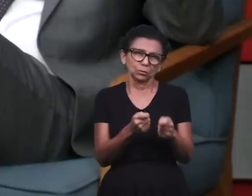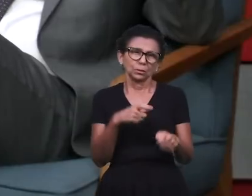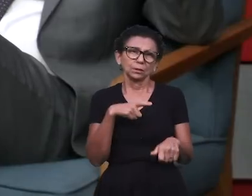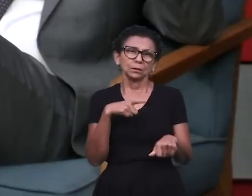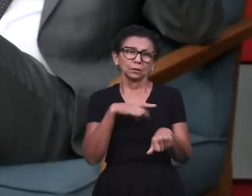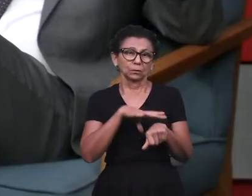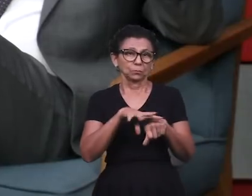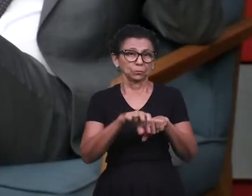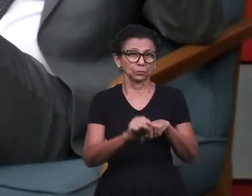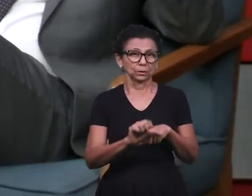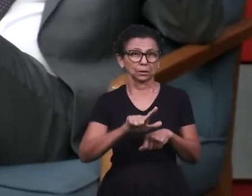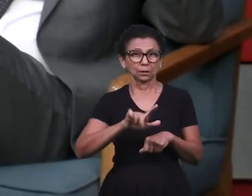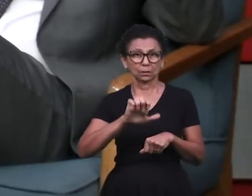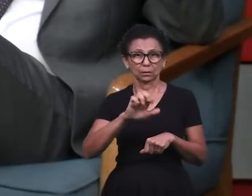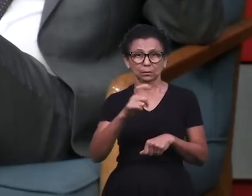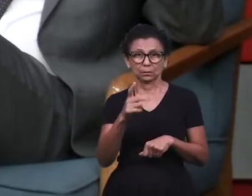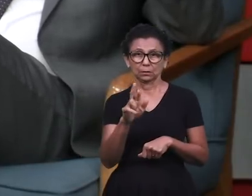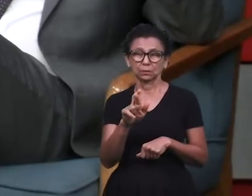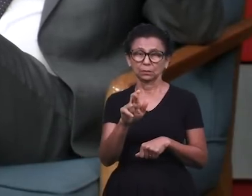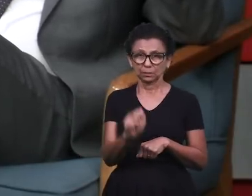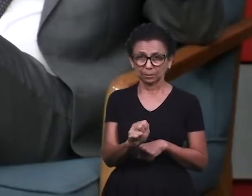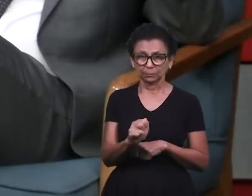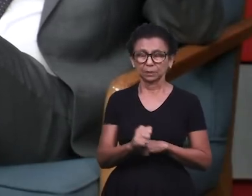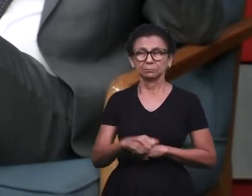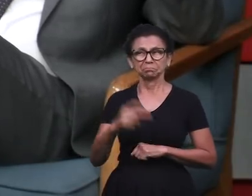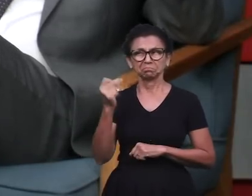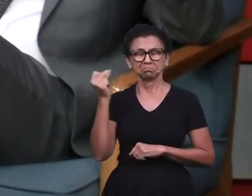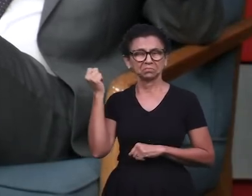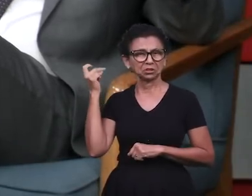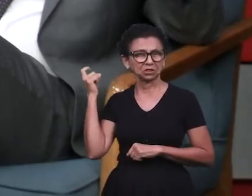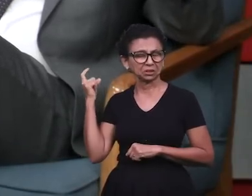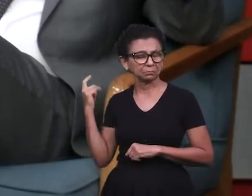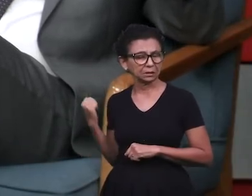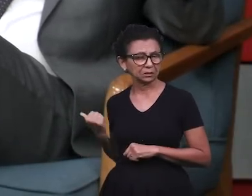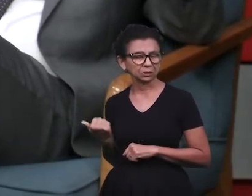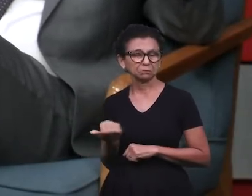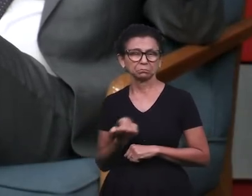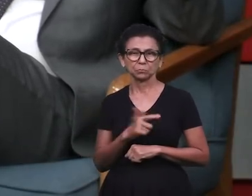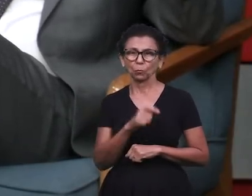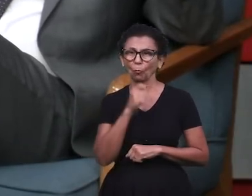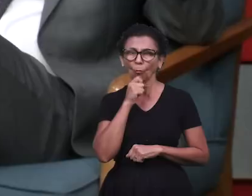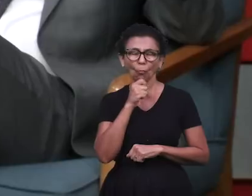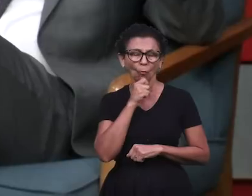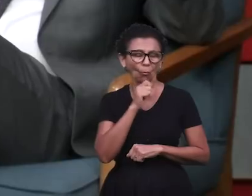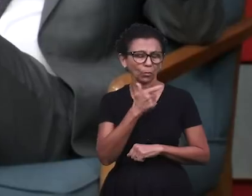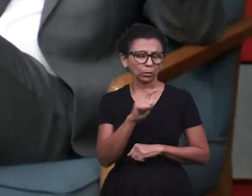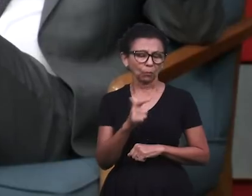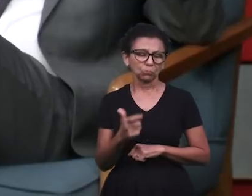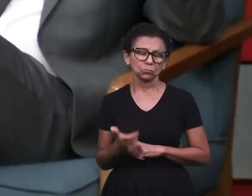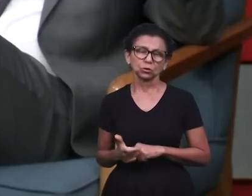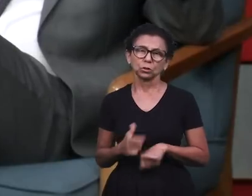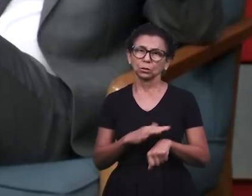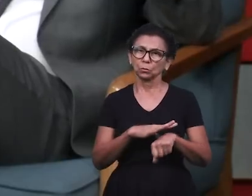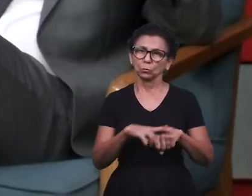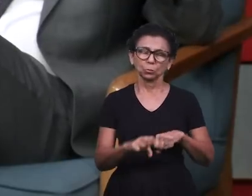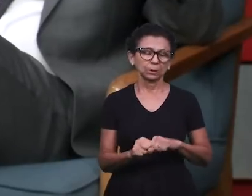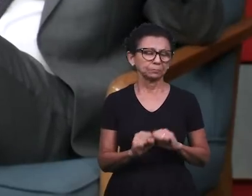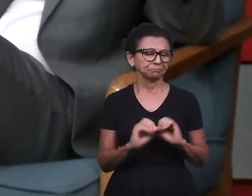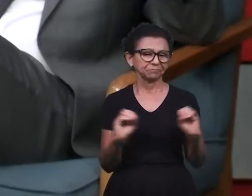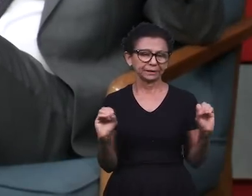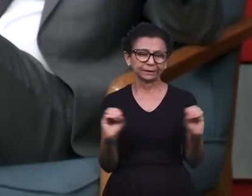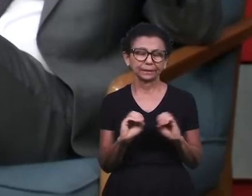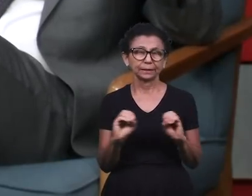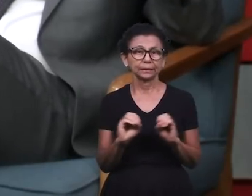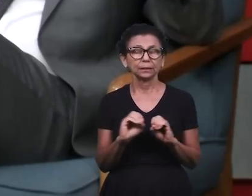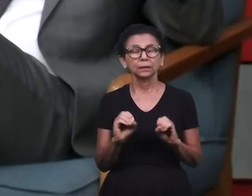cura. Mas, naquela época, não tinha. Então se